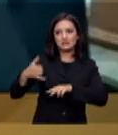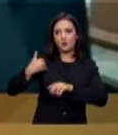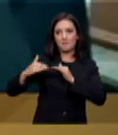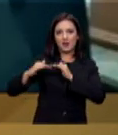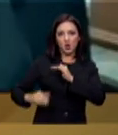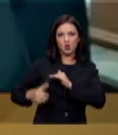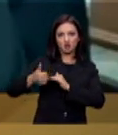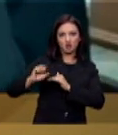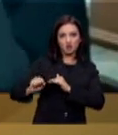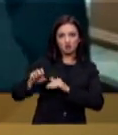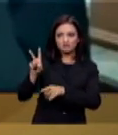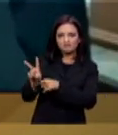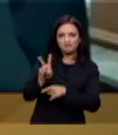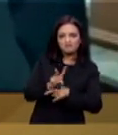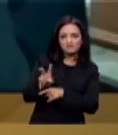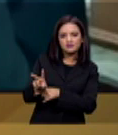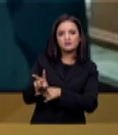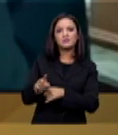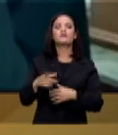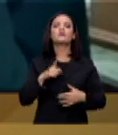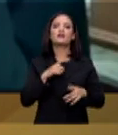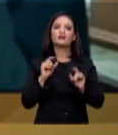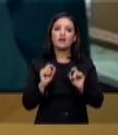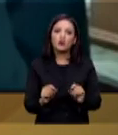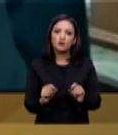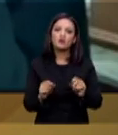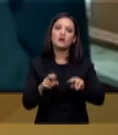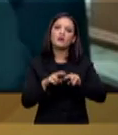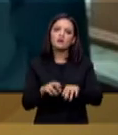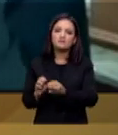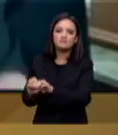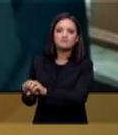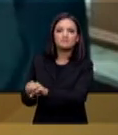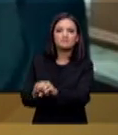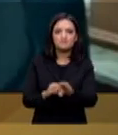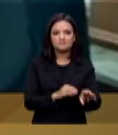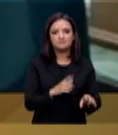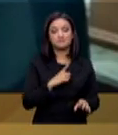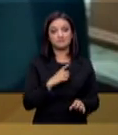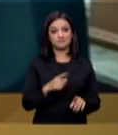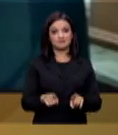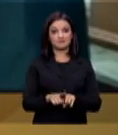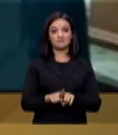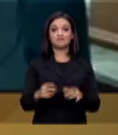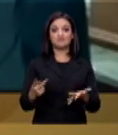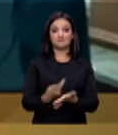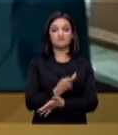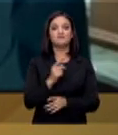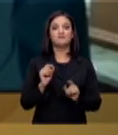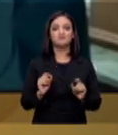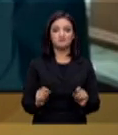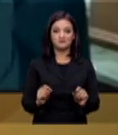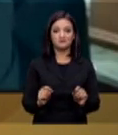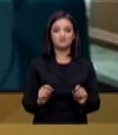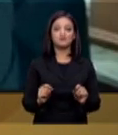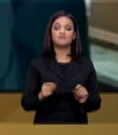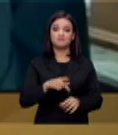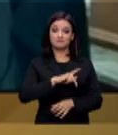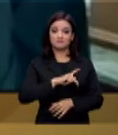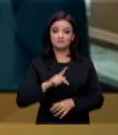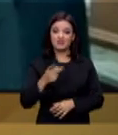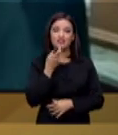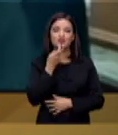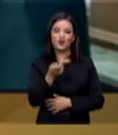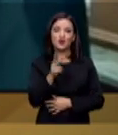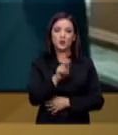atender necessidade educacional. Há pouco mesmo, Vossa Excelência acabou de se referir